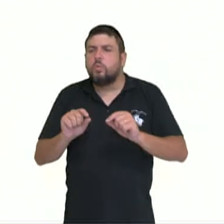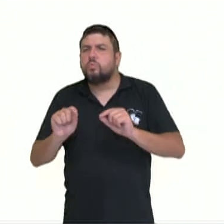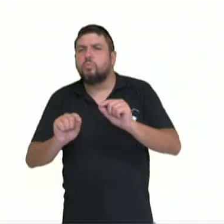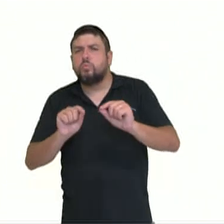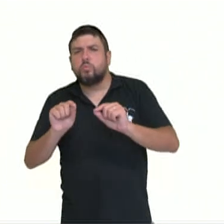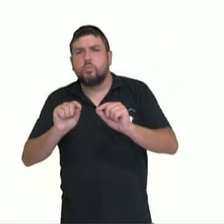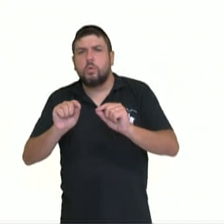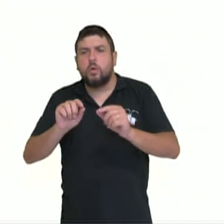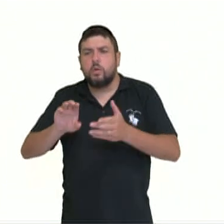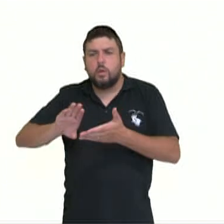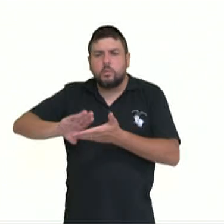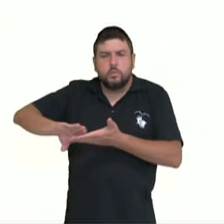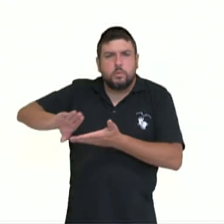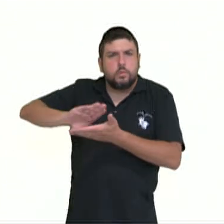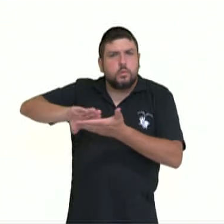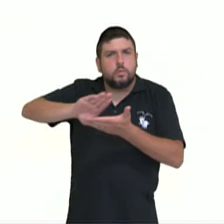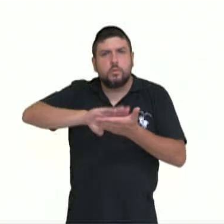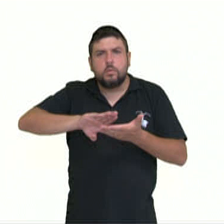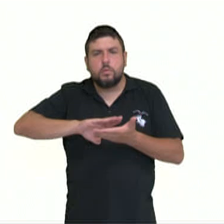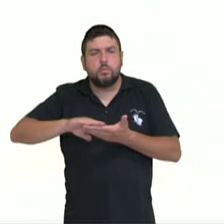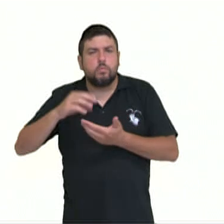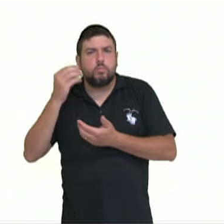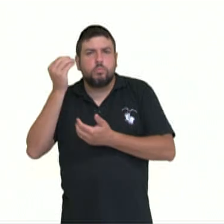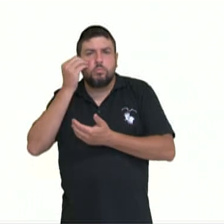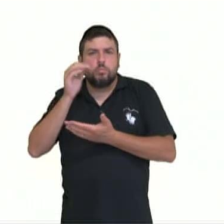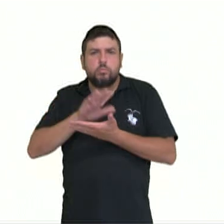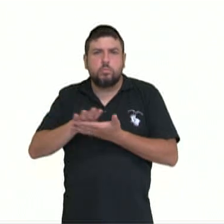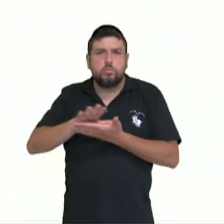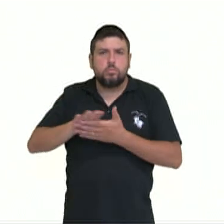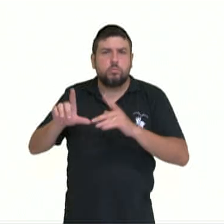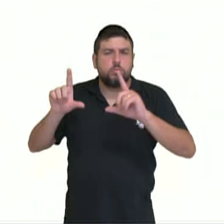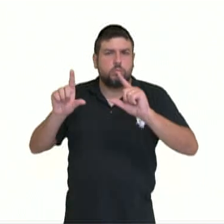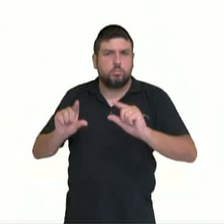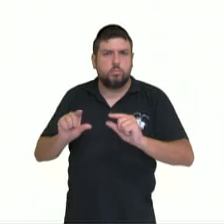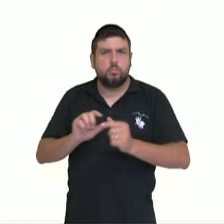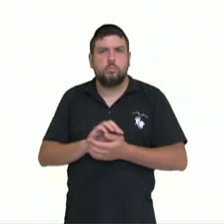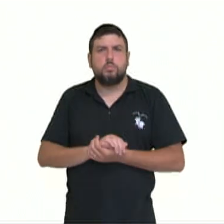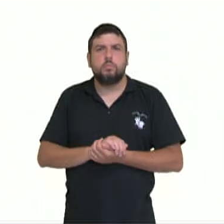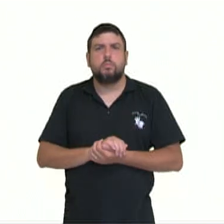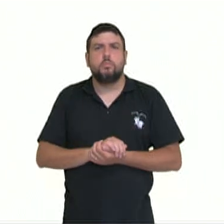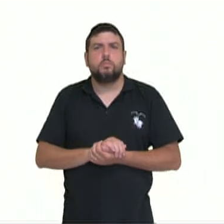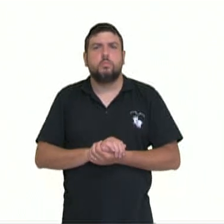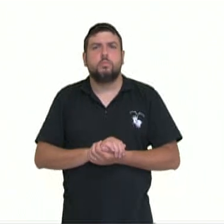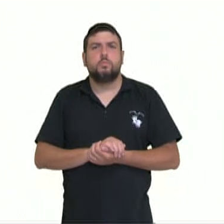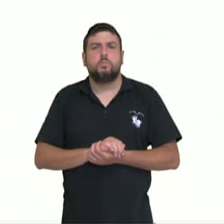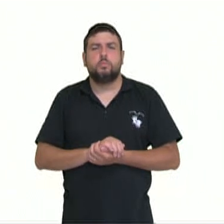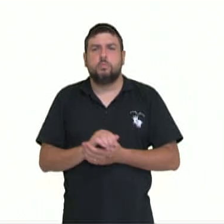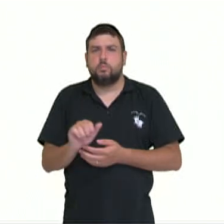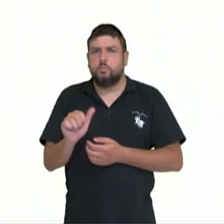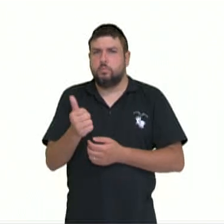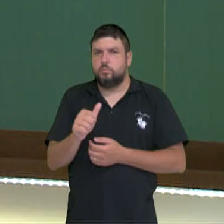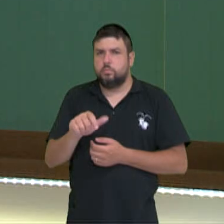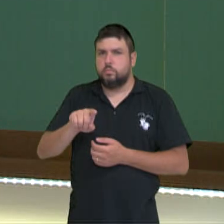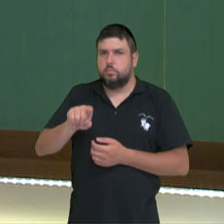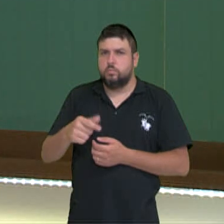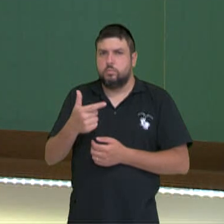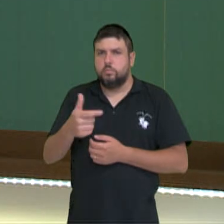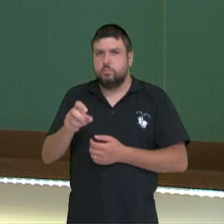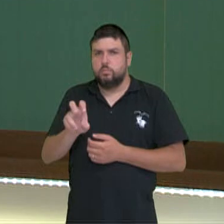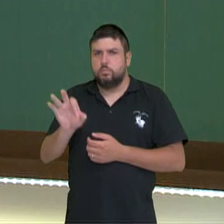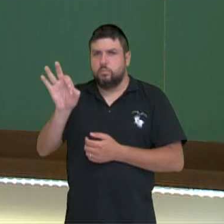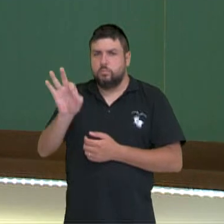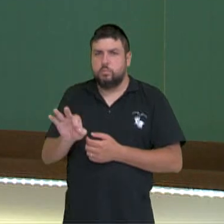quantidade de dinheiro que cada uma das despesas dela consome. Legal? Então, 11,25% é o que ela